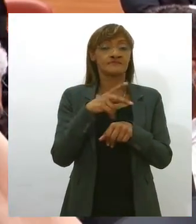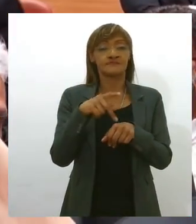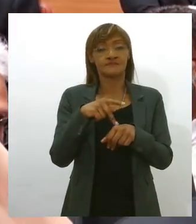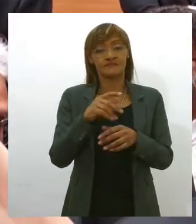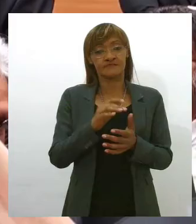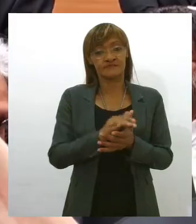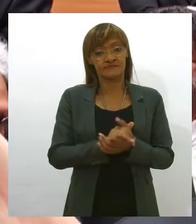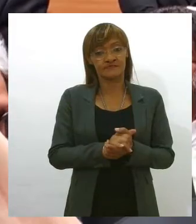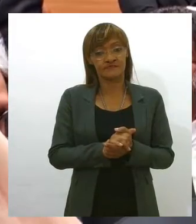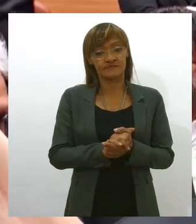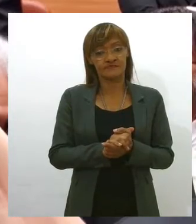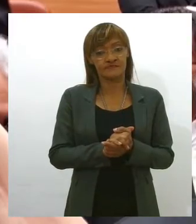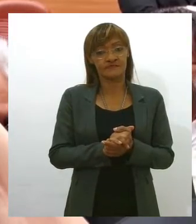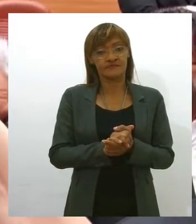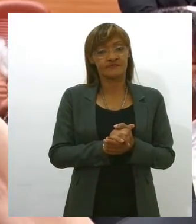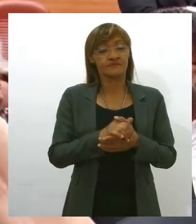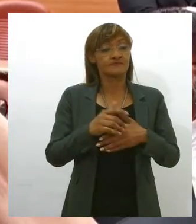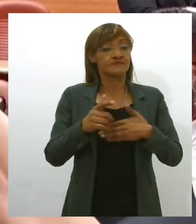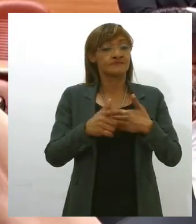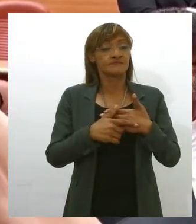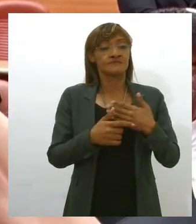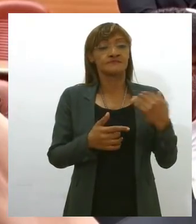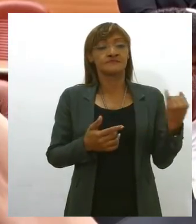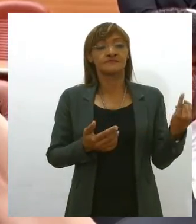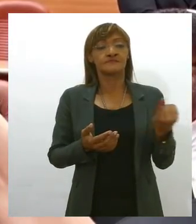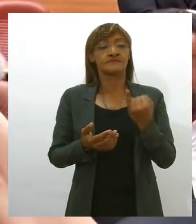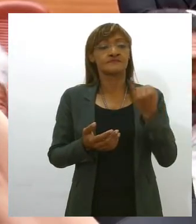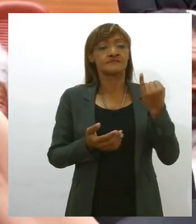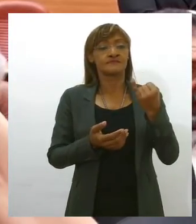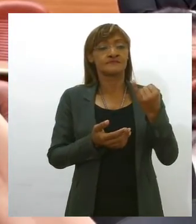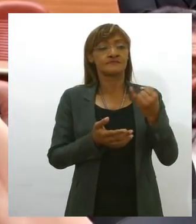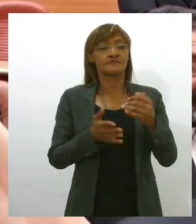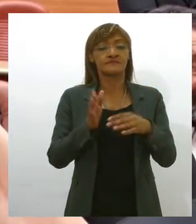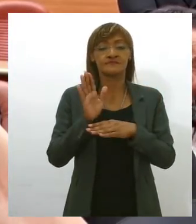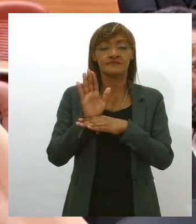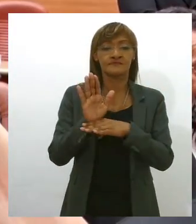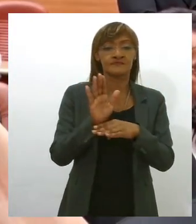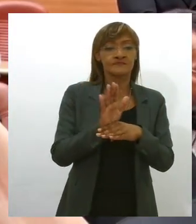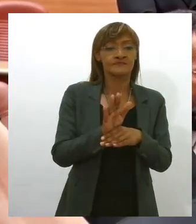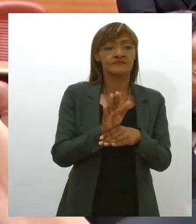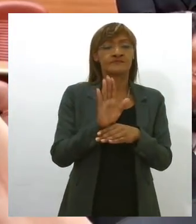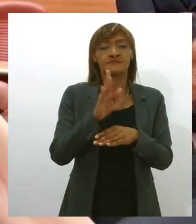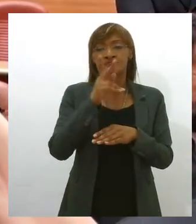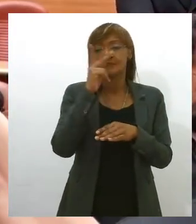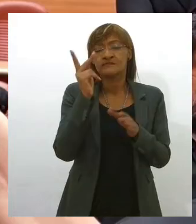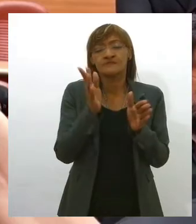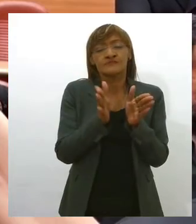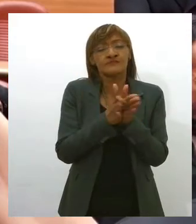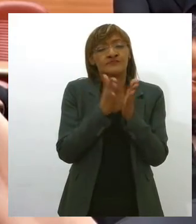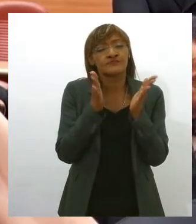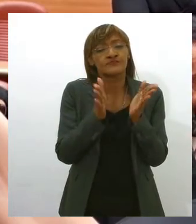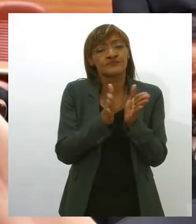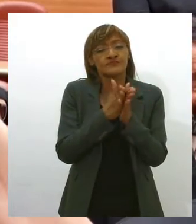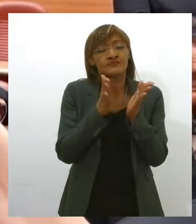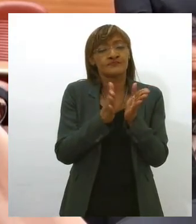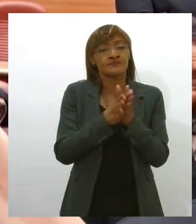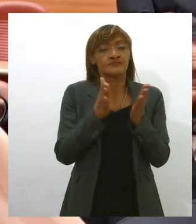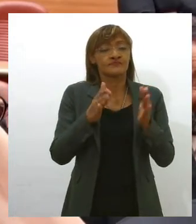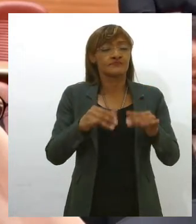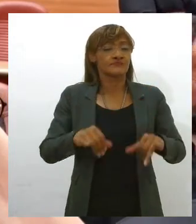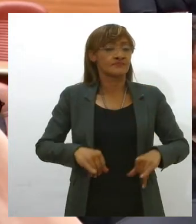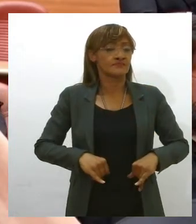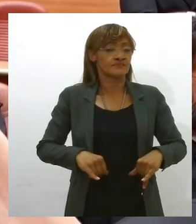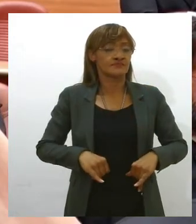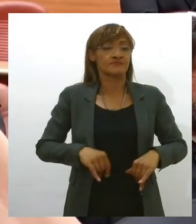principalmente em sua Correia aquelas criaturas que vivem nas calçadas que passam necessidades dos que estão no asilo né em